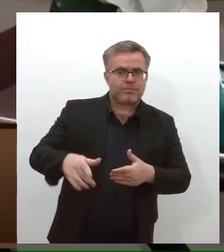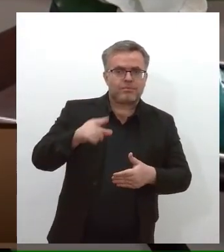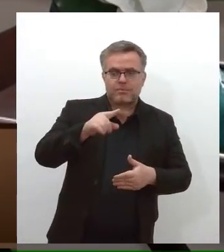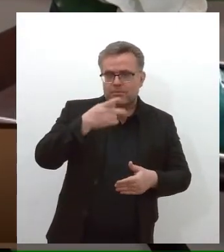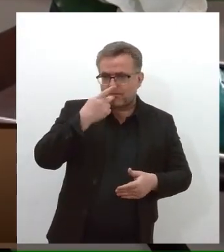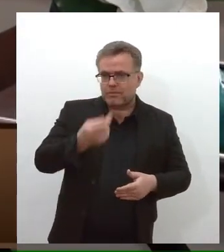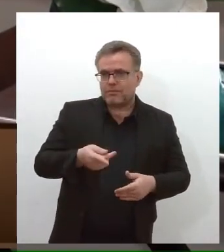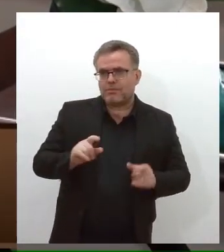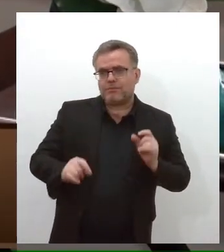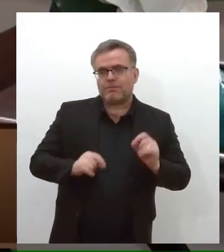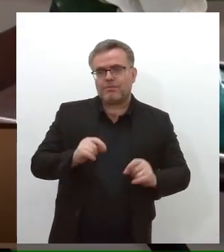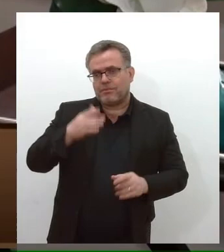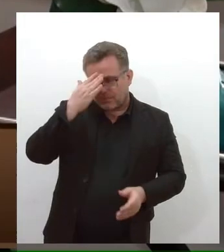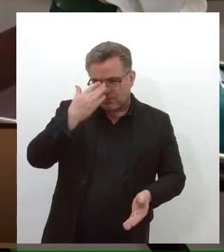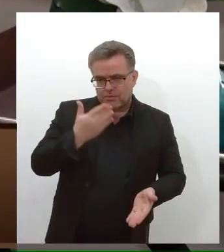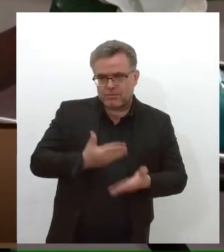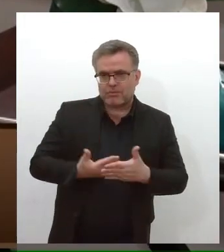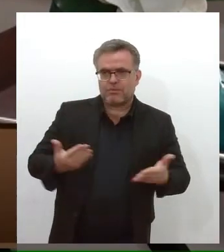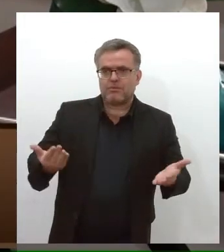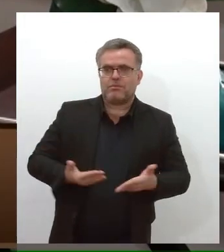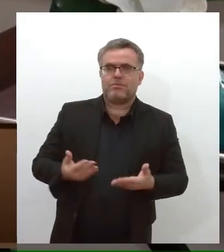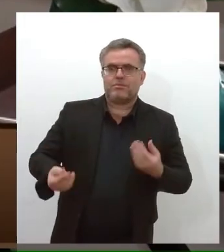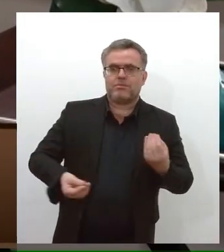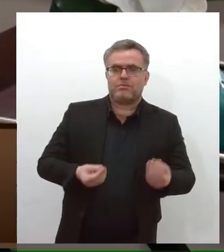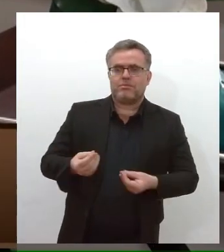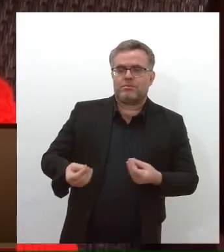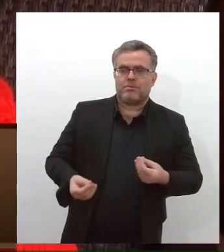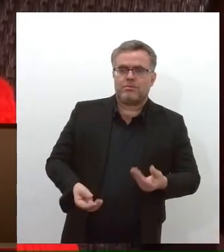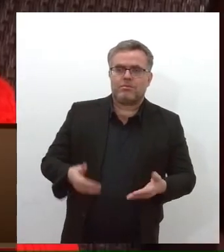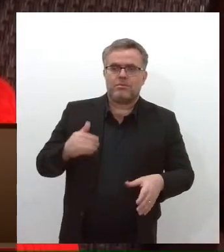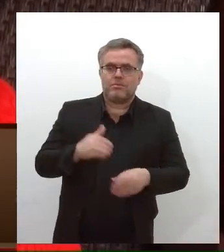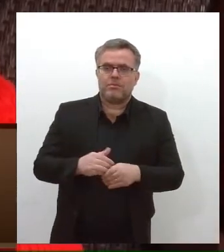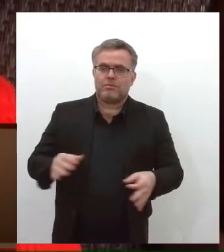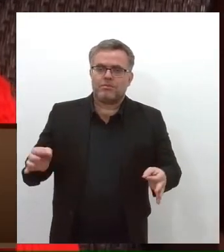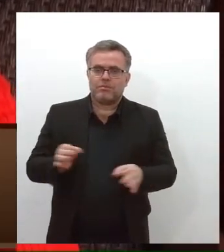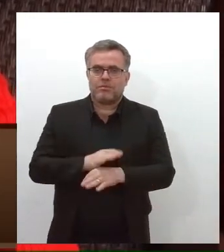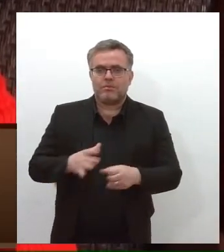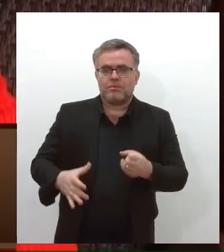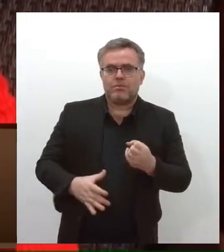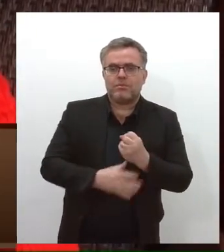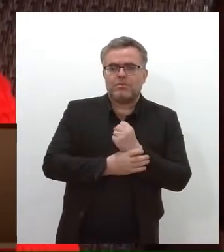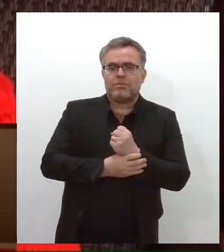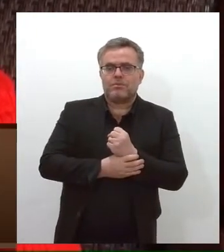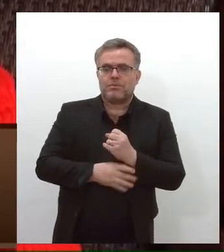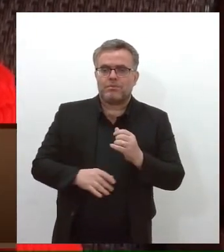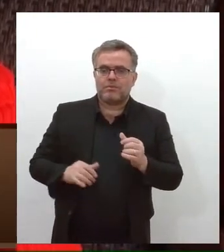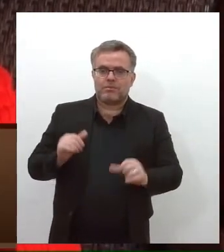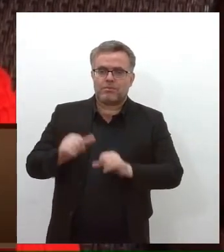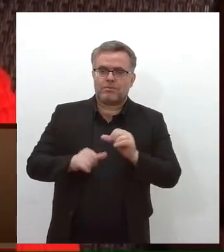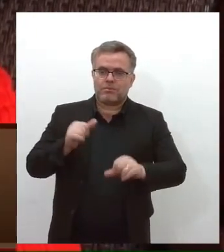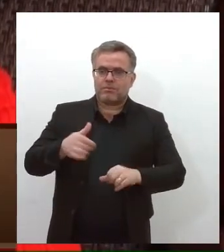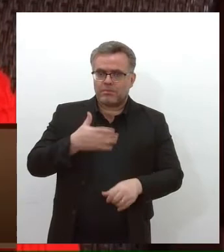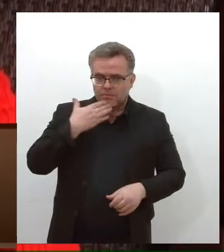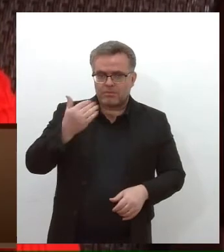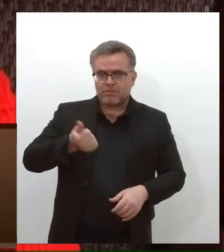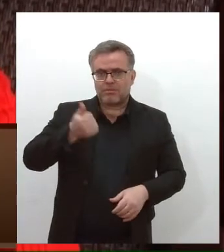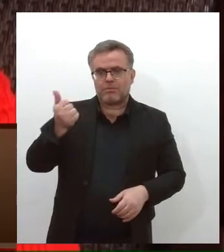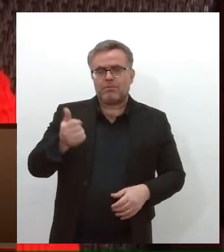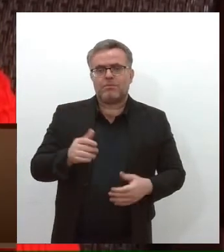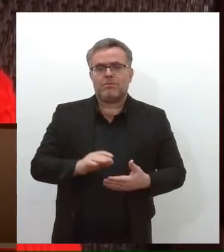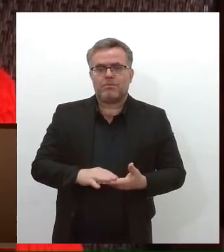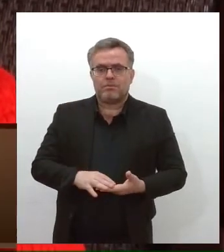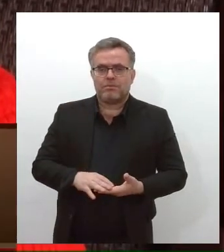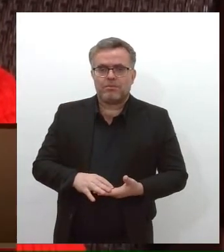hoje o processo eleitoral seja mais seguro. Mudou para melhor. Aquele